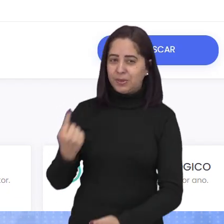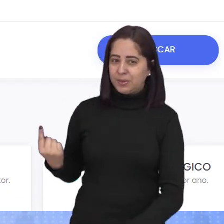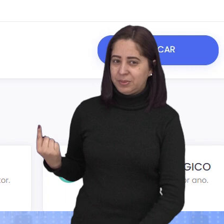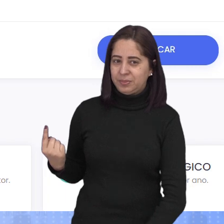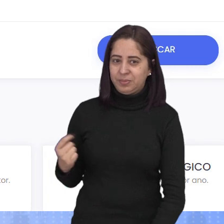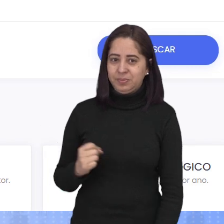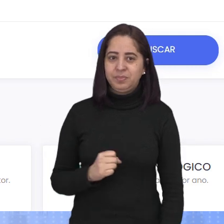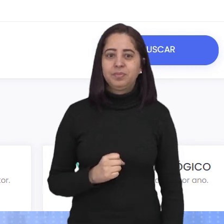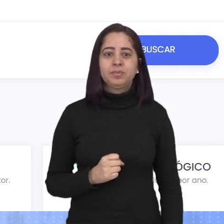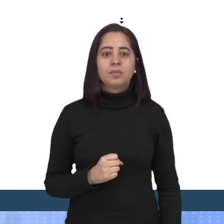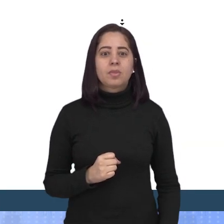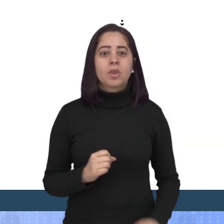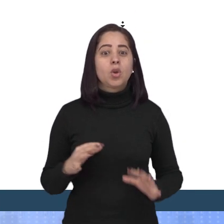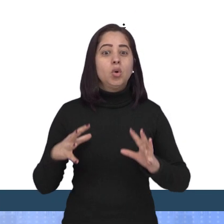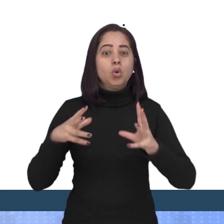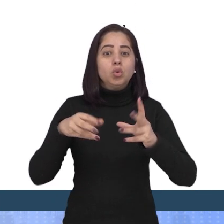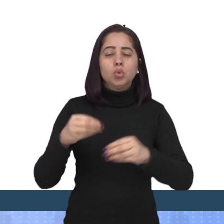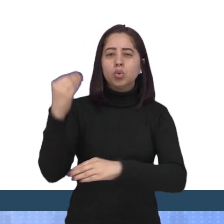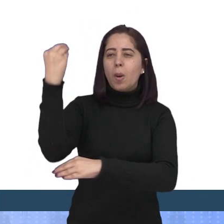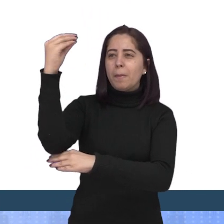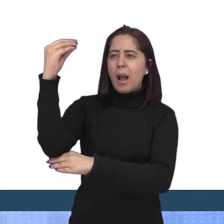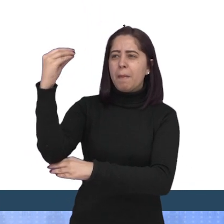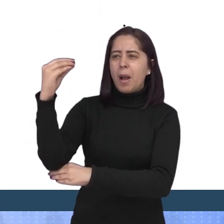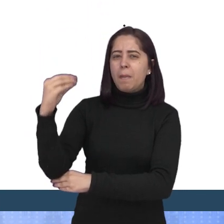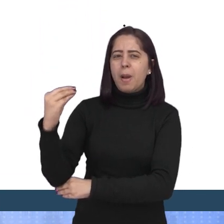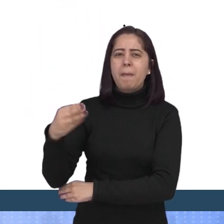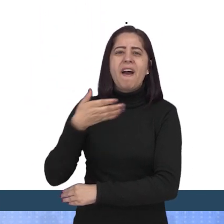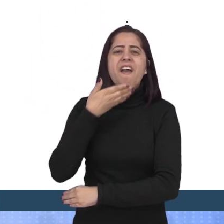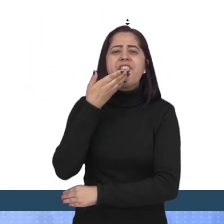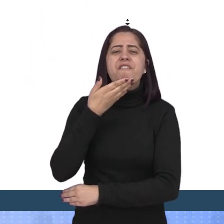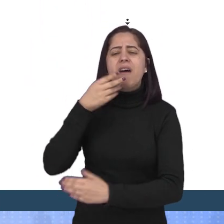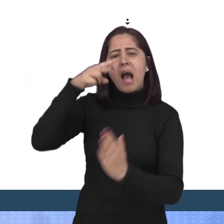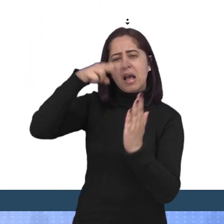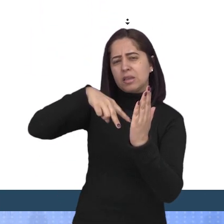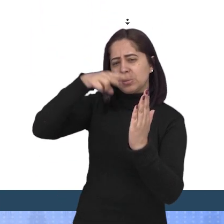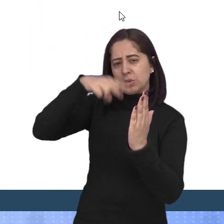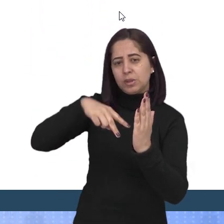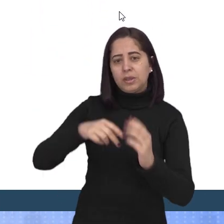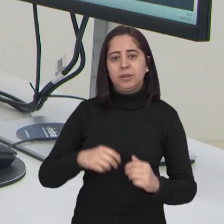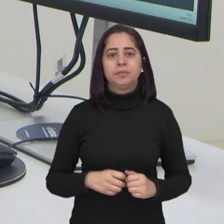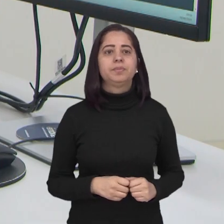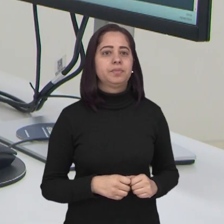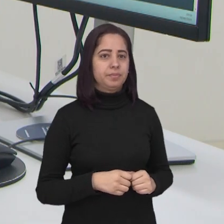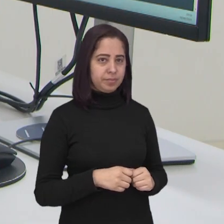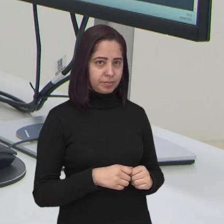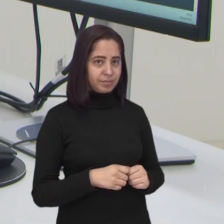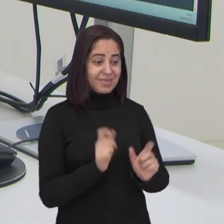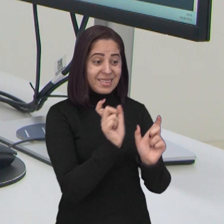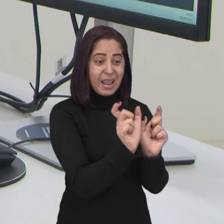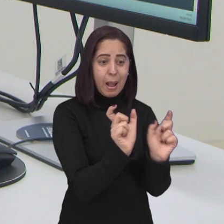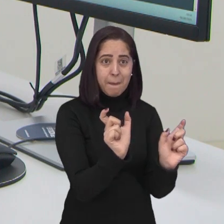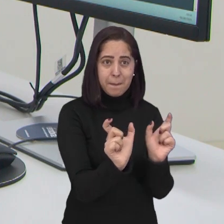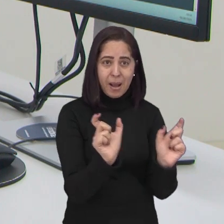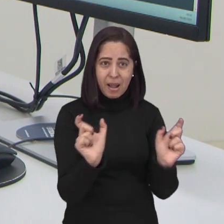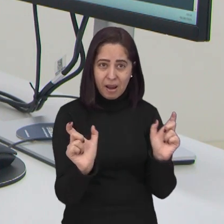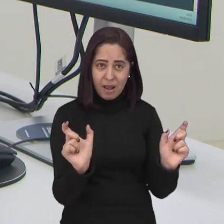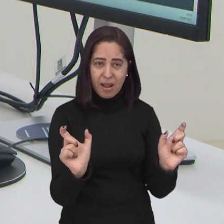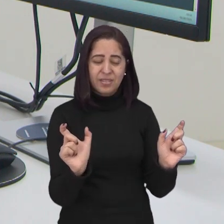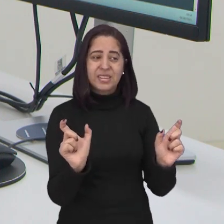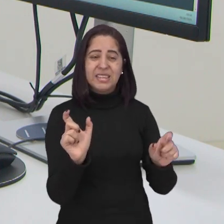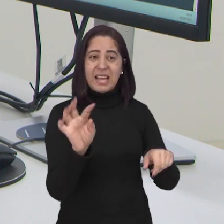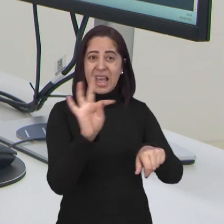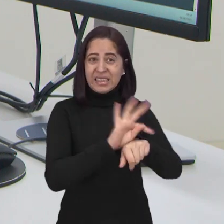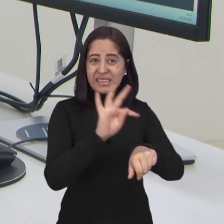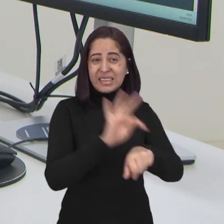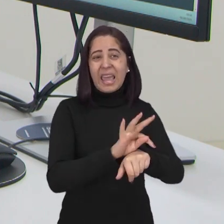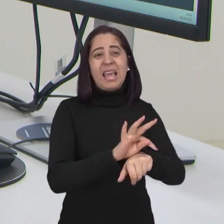ou em tramitação. Tudo apresentado com uma linguagem simples e didática. A linguagem legislativa, ela é